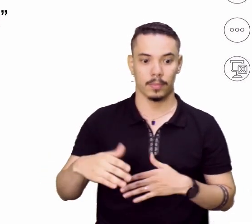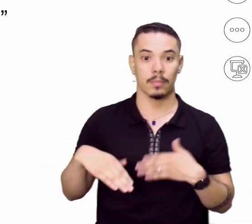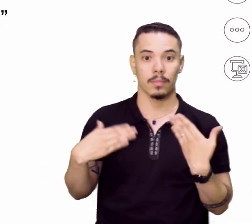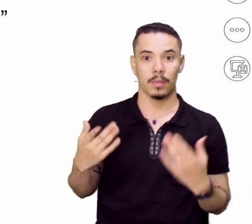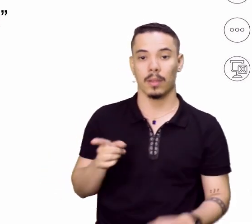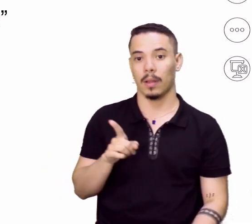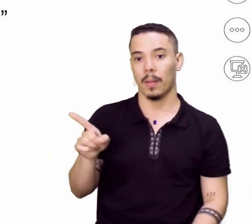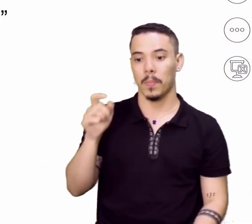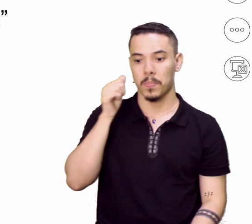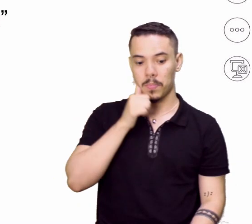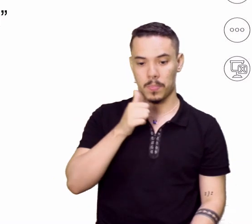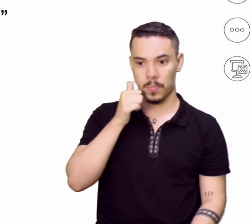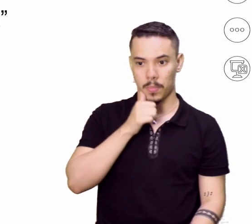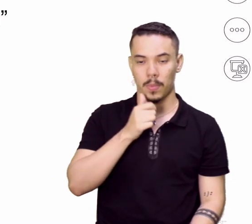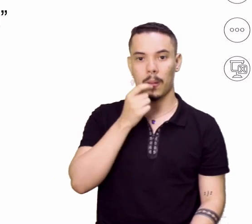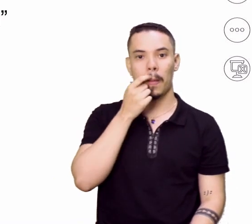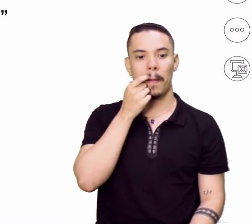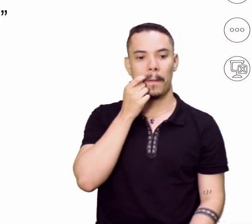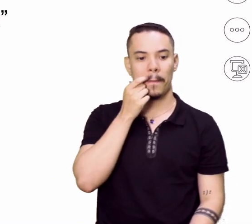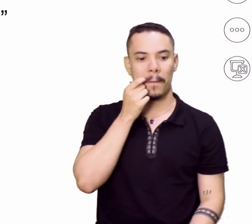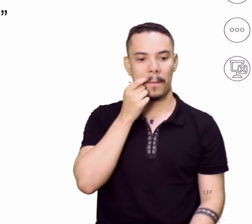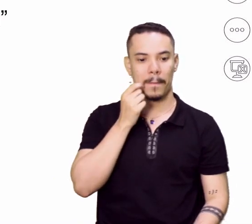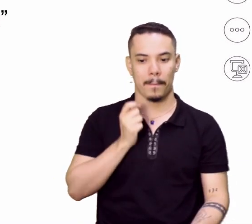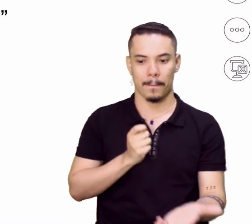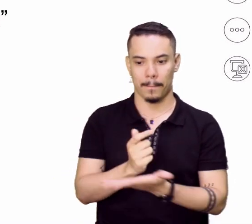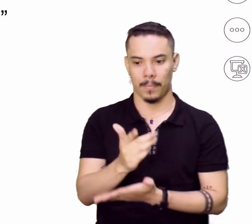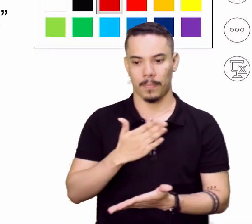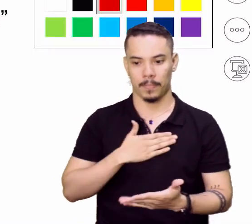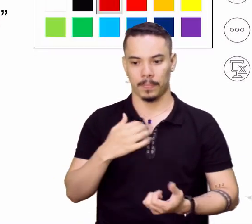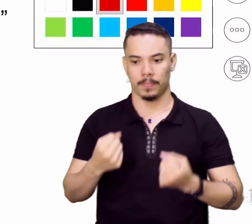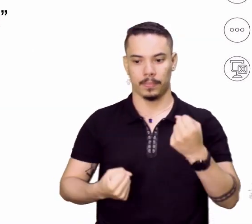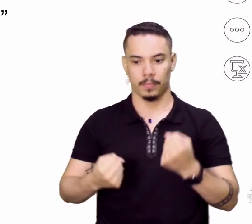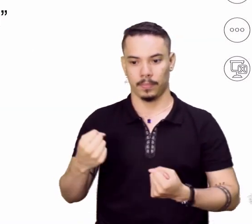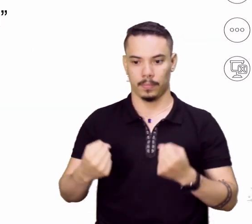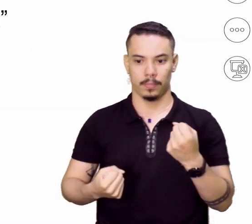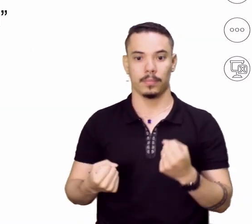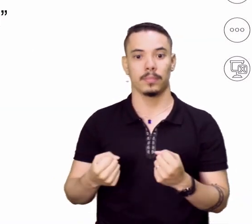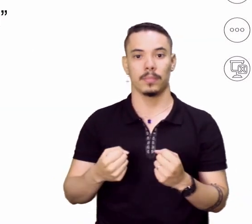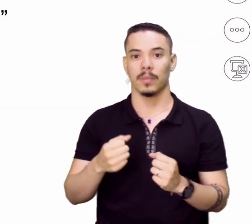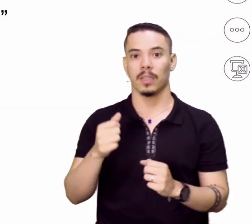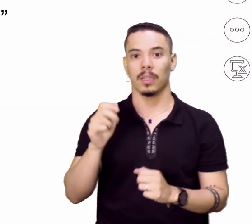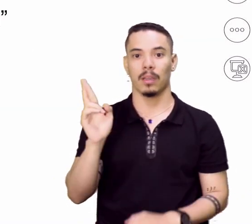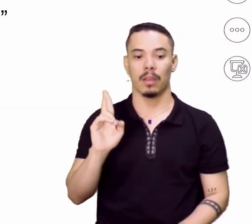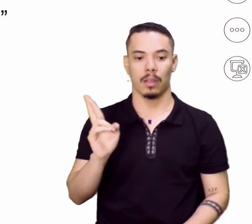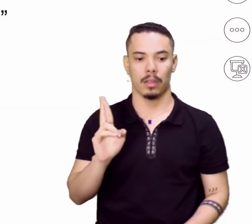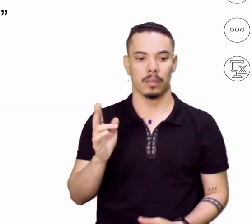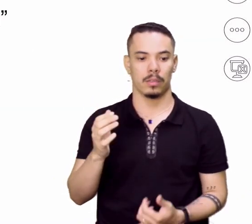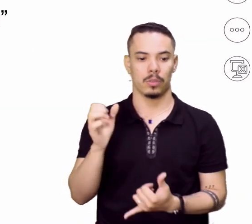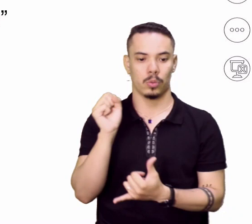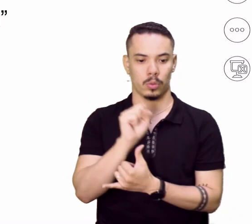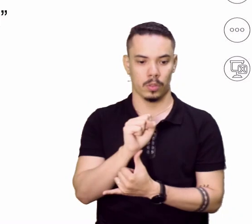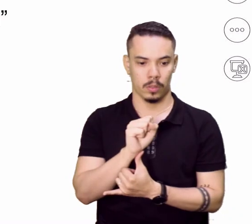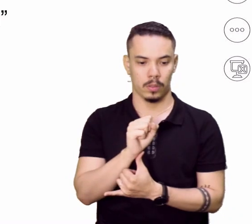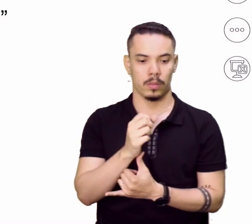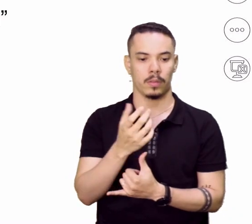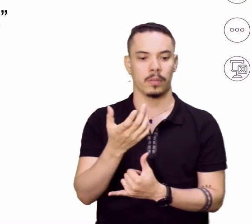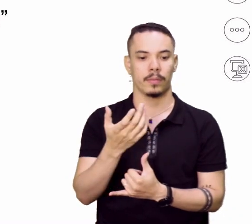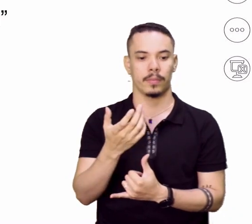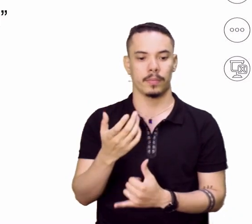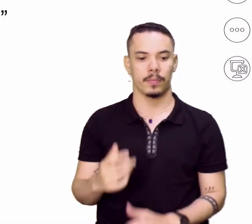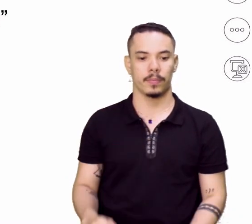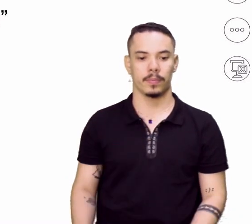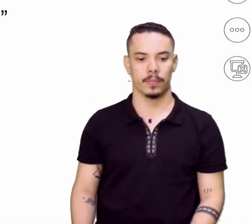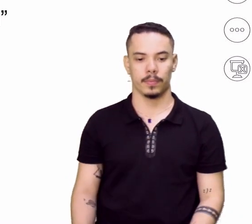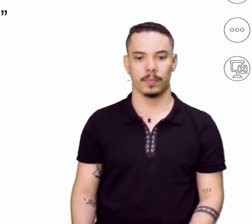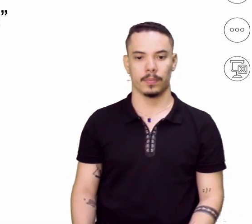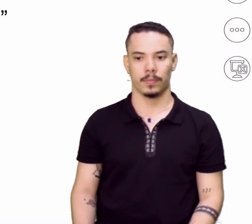mulher que comprou o meu carro. Quem é o sujeito da oração? The woman é o